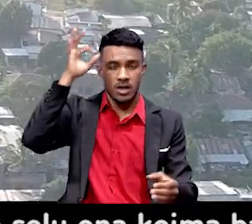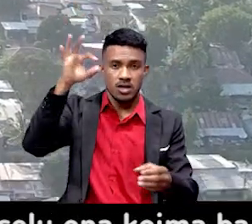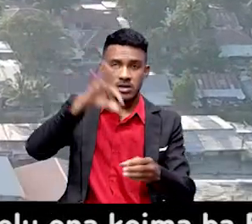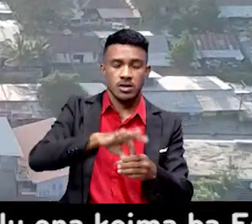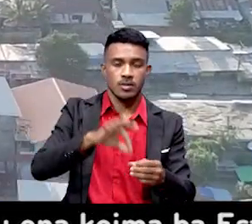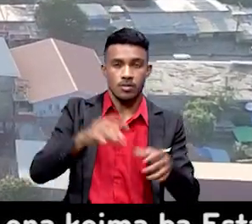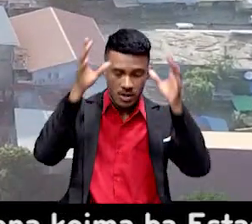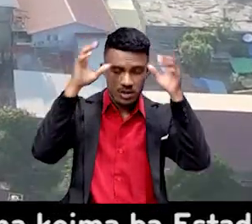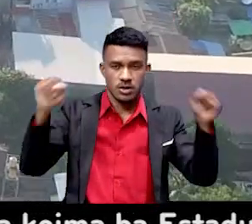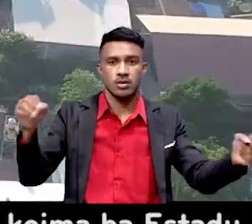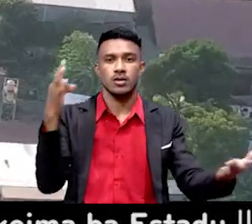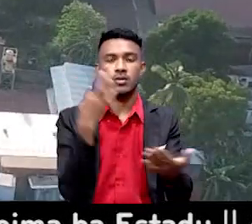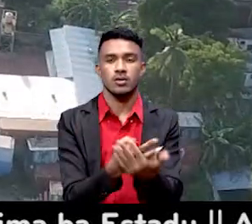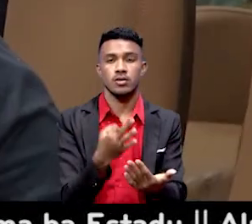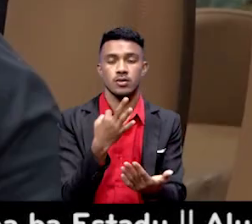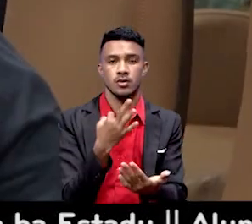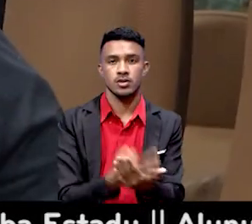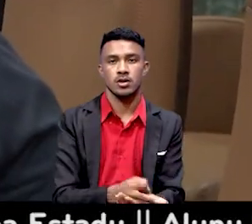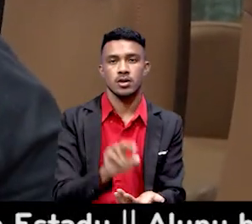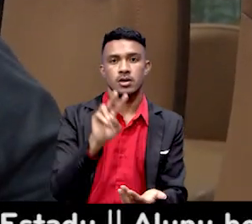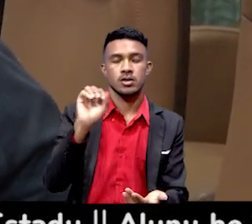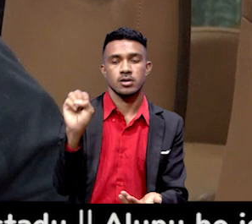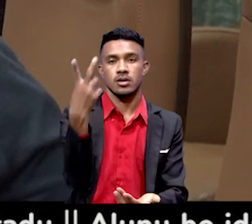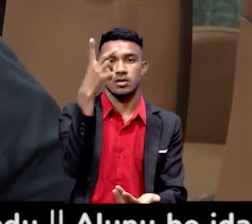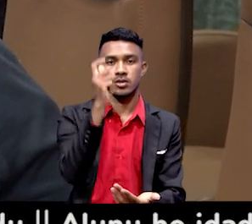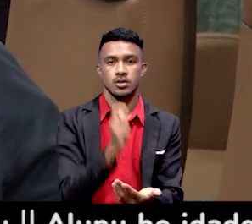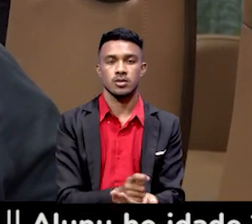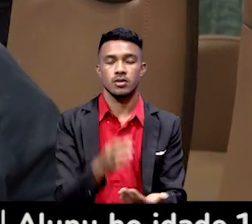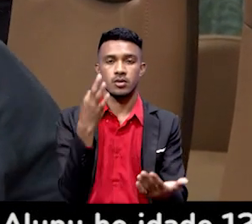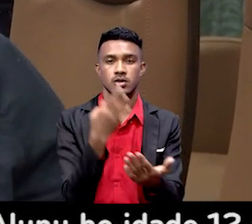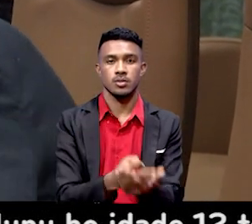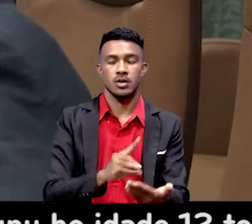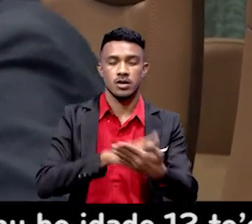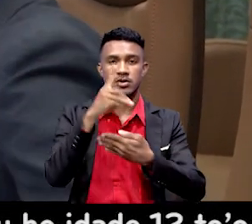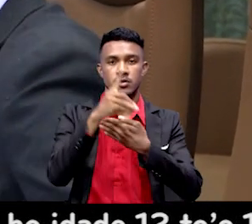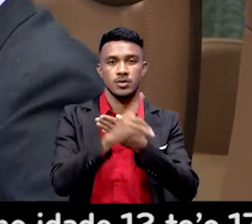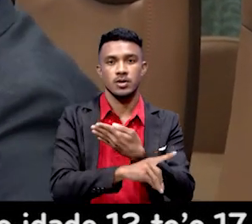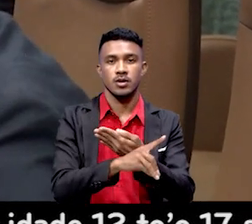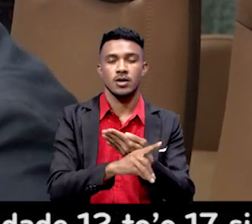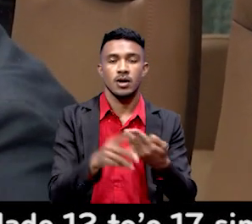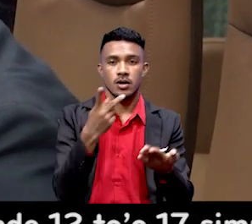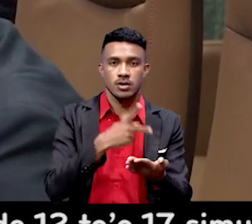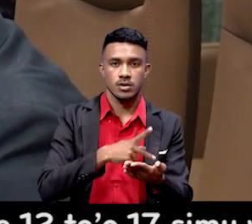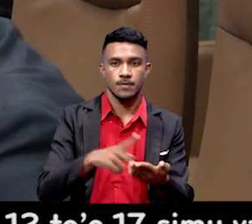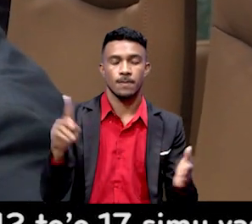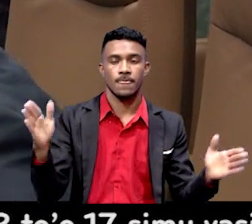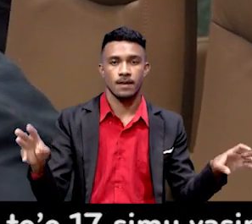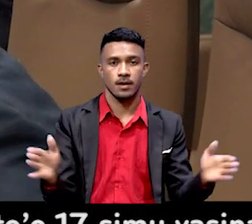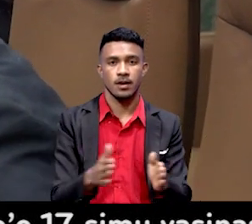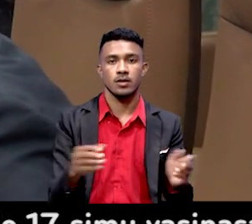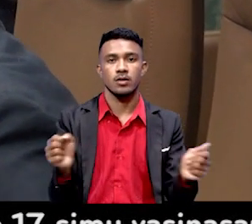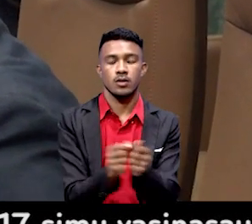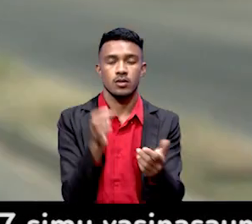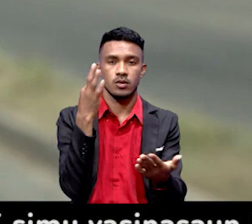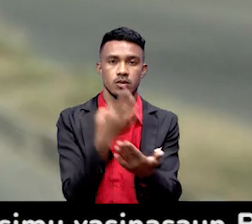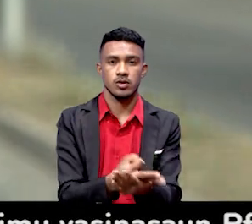Resinrua, tocon sanulu resinrua. Governo mos propõe orçamento para desenvolvimento empresa MediaKik, orçamento